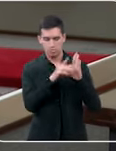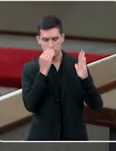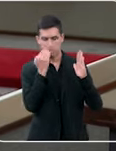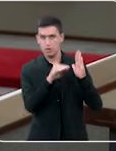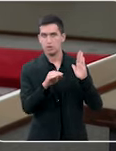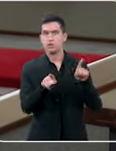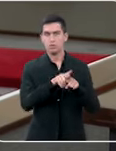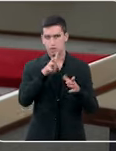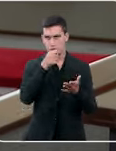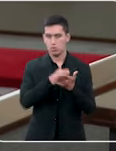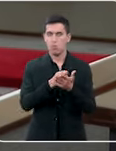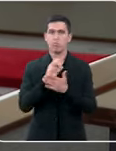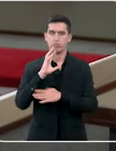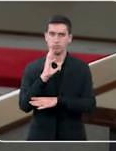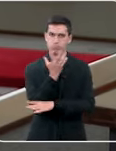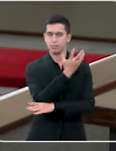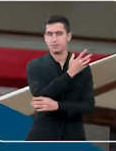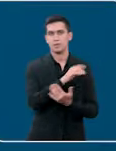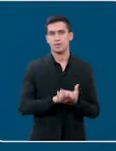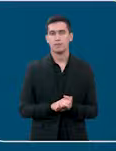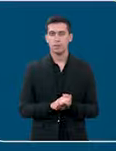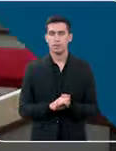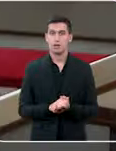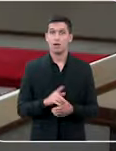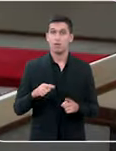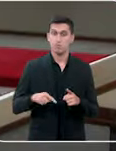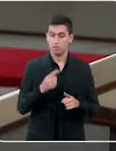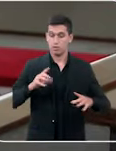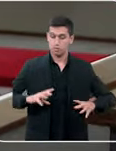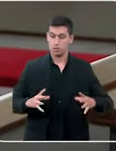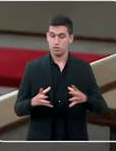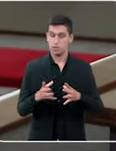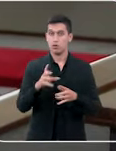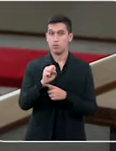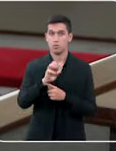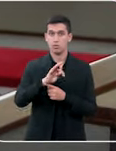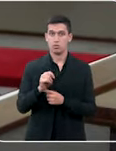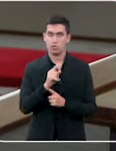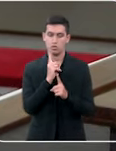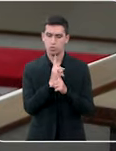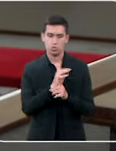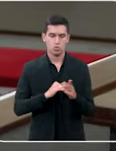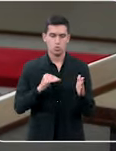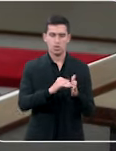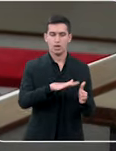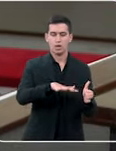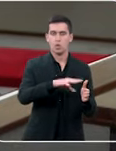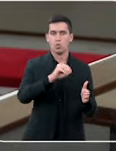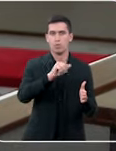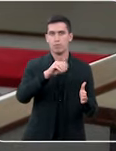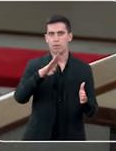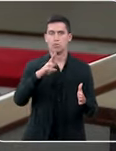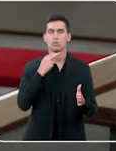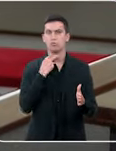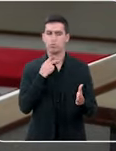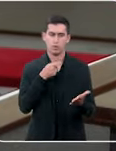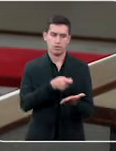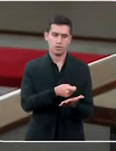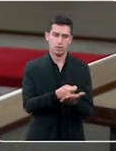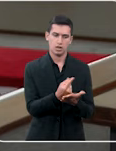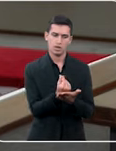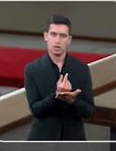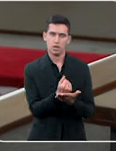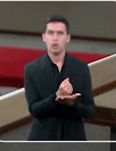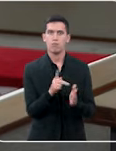infrações e sanções ambientais. A primeira sessão do STJ decidiu que as seccionais da OAB não